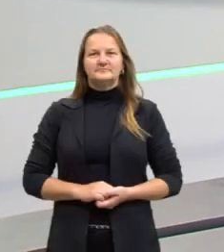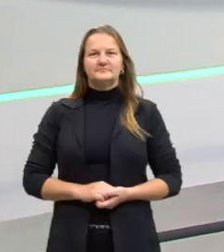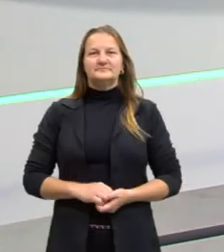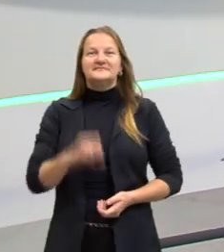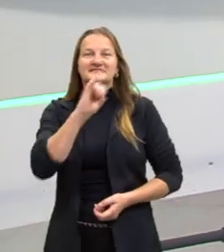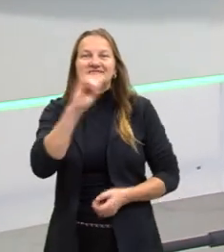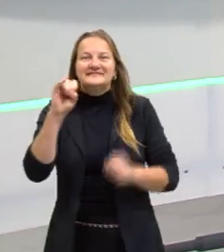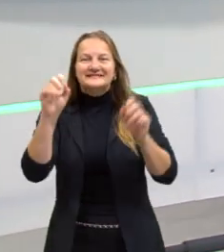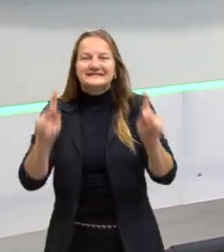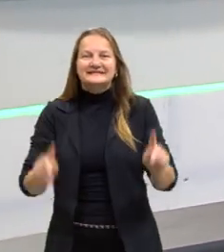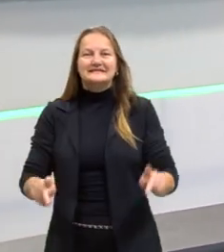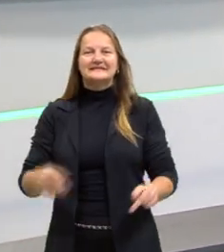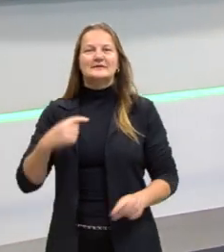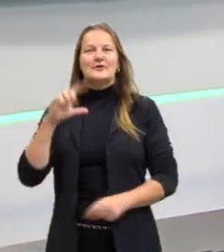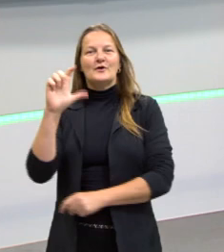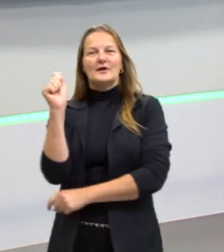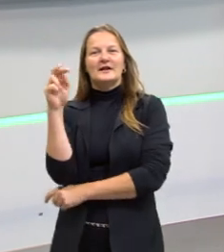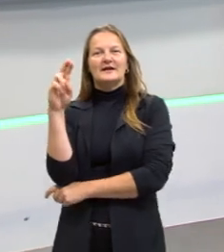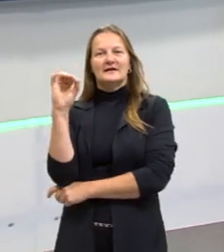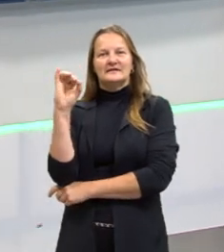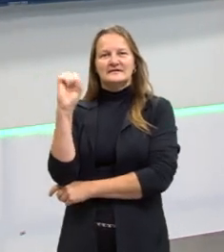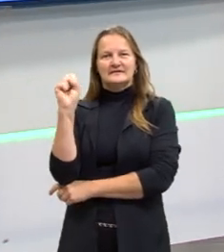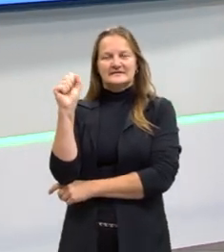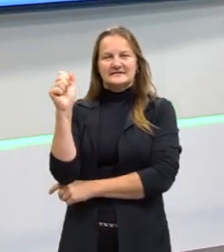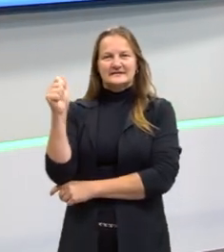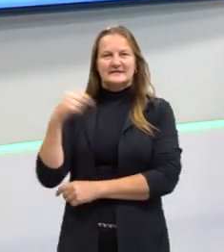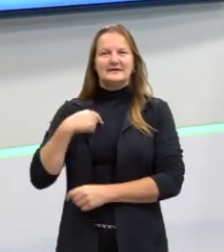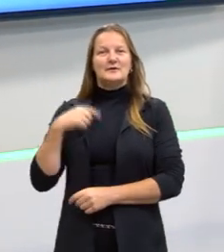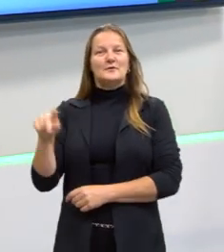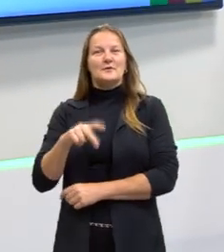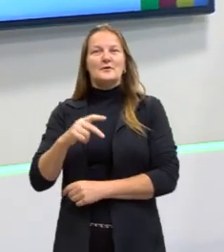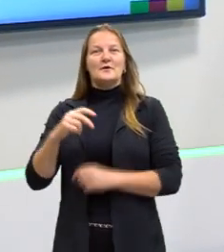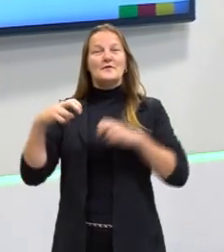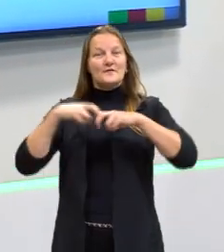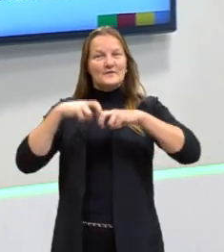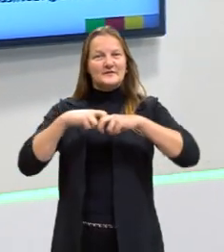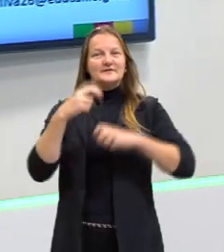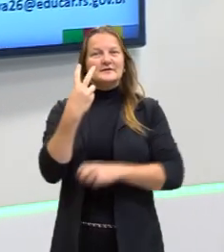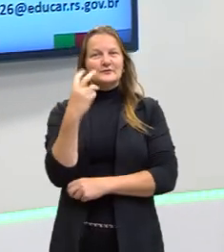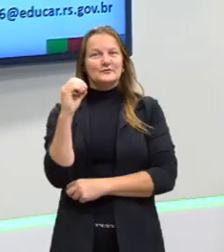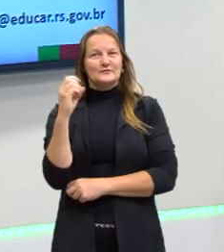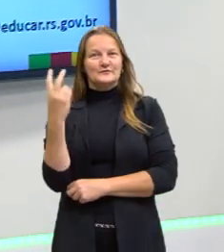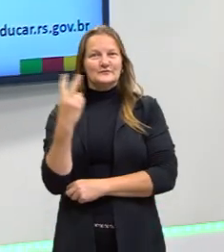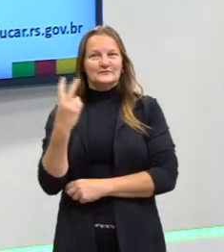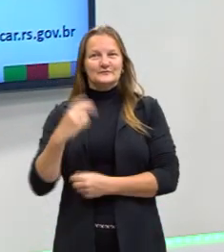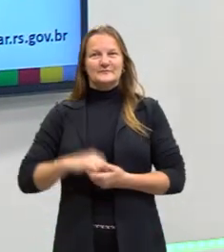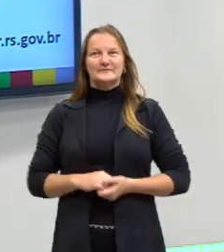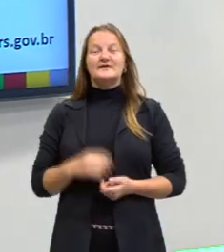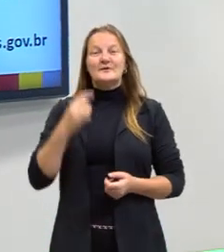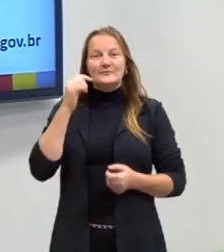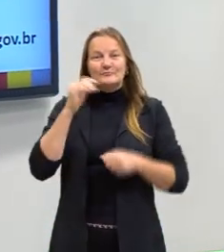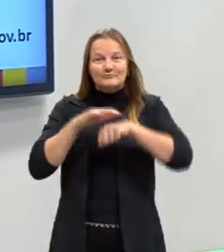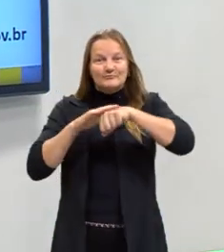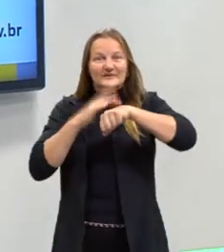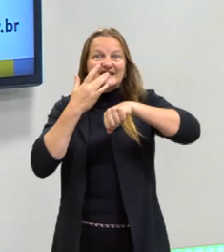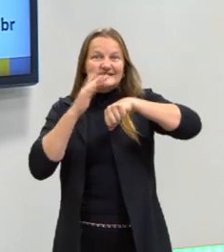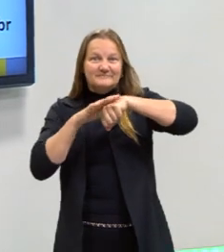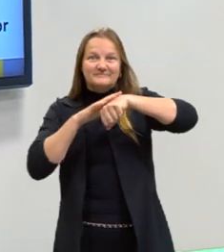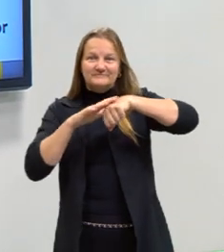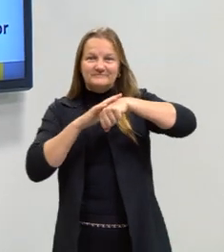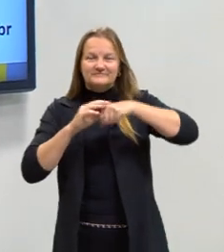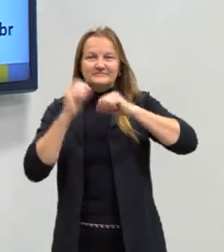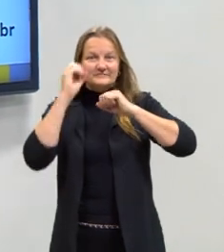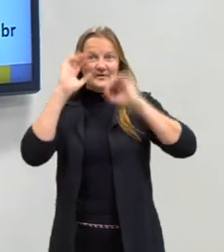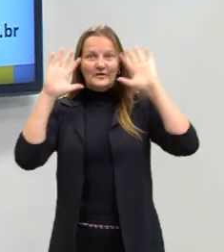Olá pessoal Eu me chamo Larissa e sua professora de física do pré-enem 2022 Eu sou uma mulher branca de pele clara